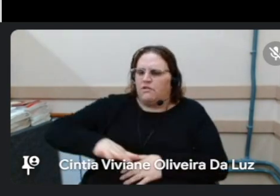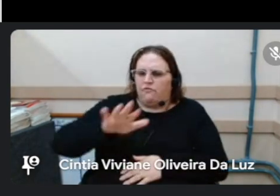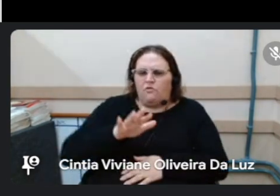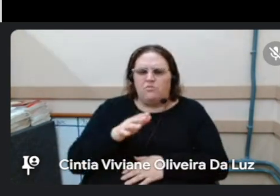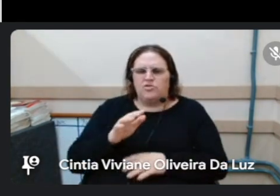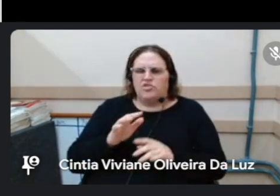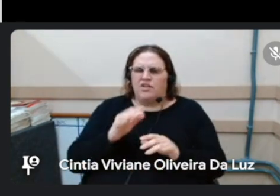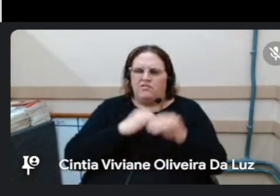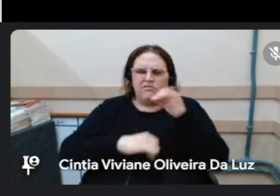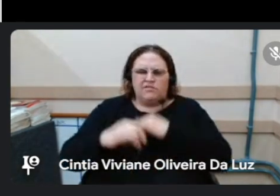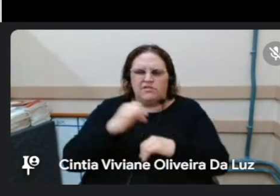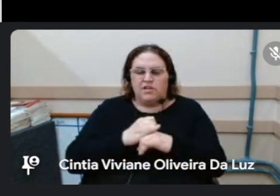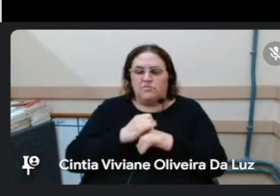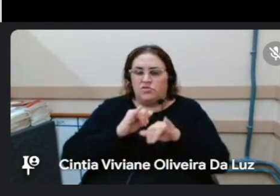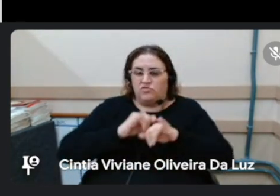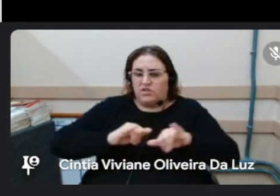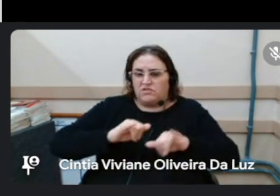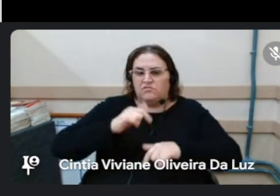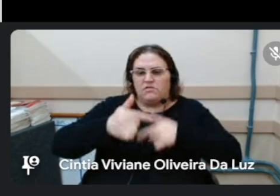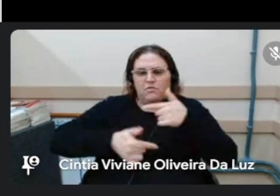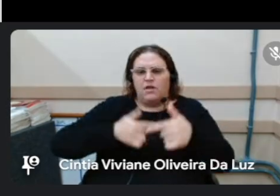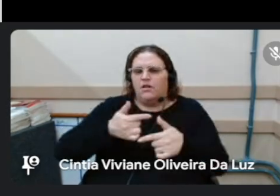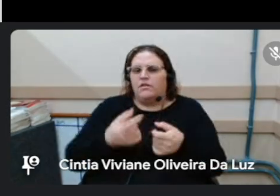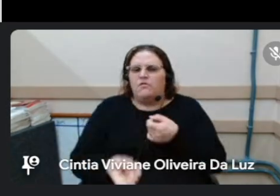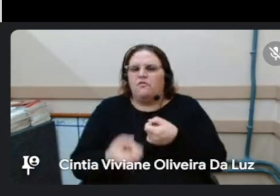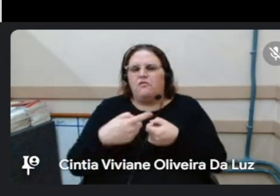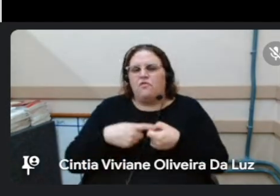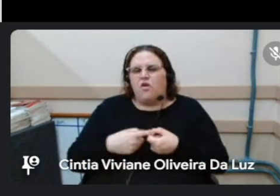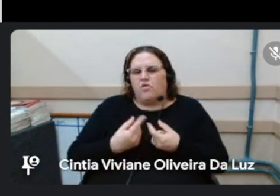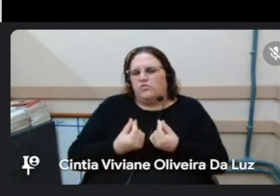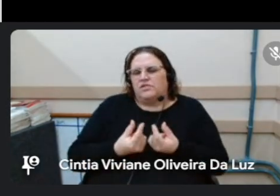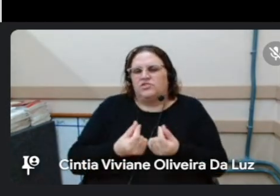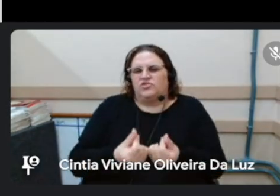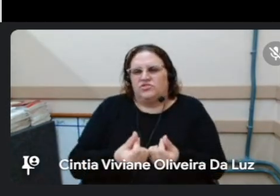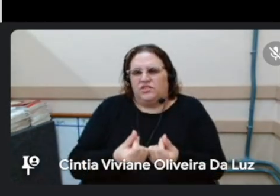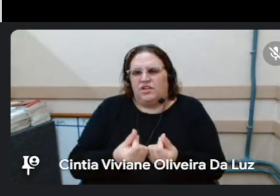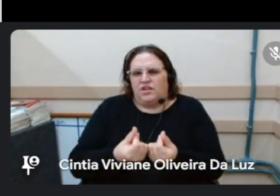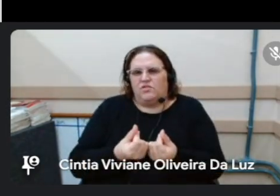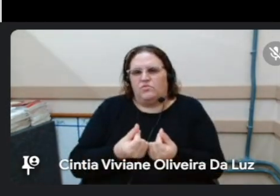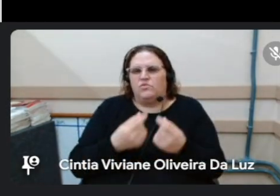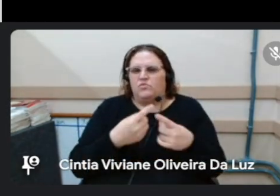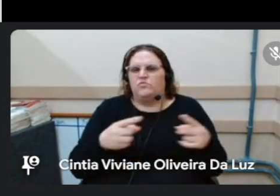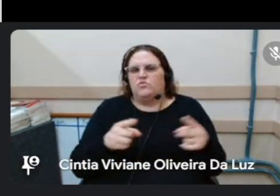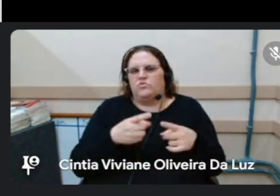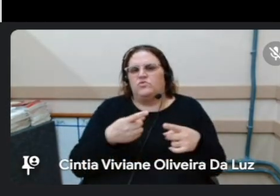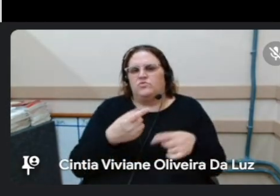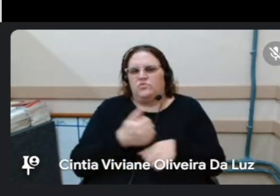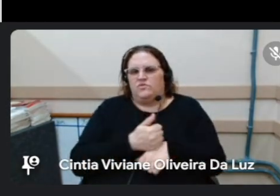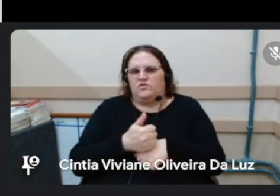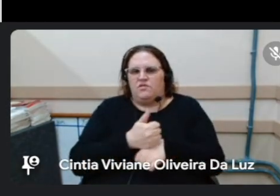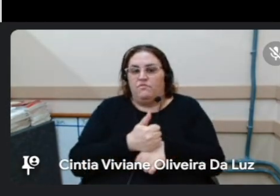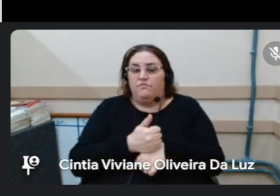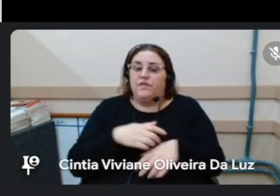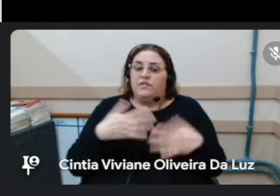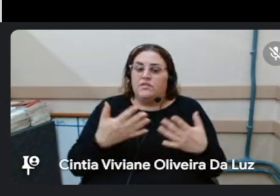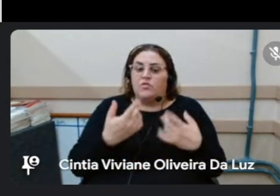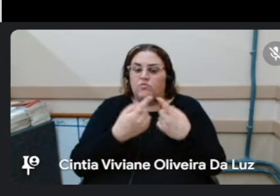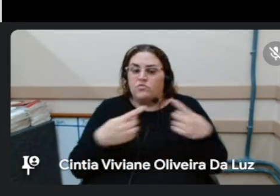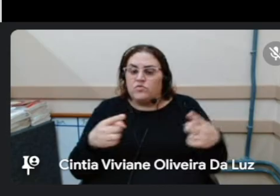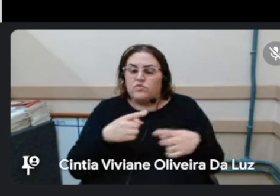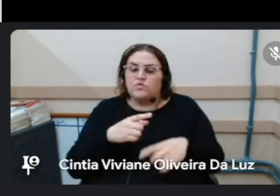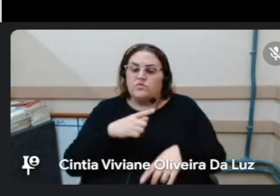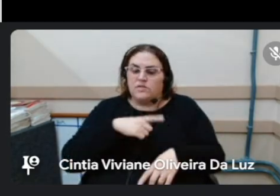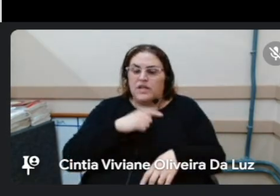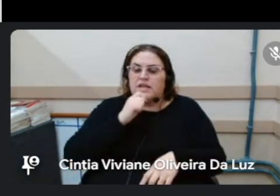reverte em termos de retorno financeiro pro músico o músico tem ainda nos shows e nas apresentações ao